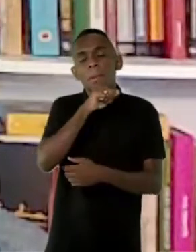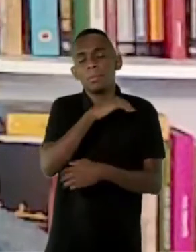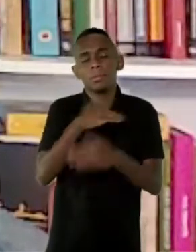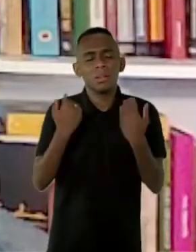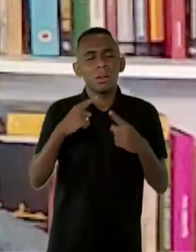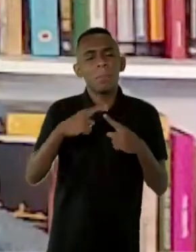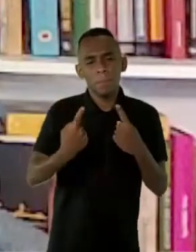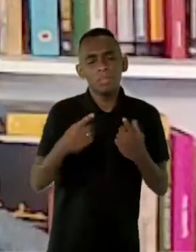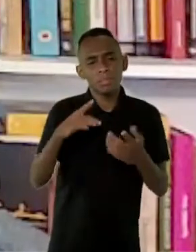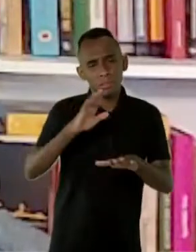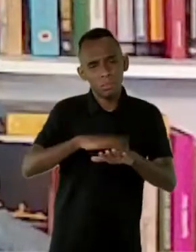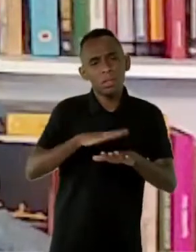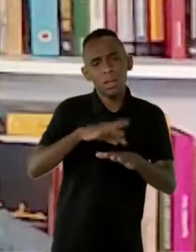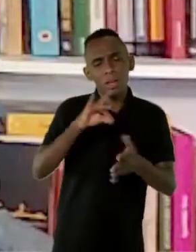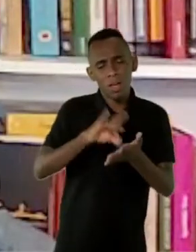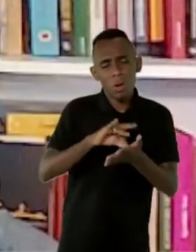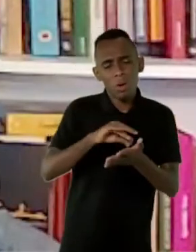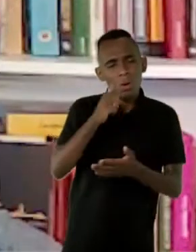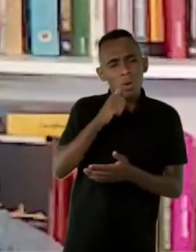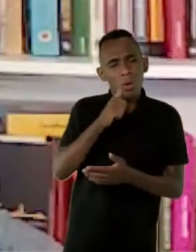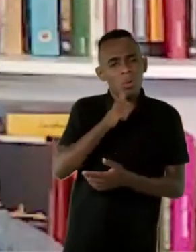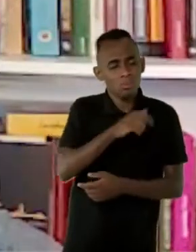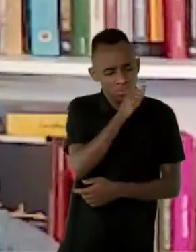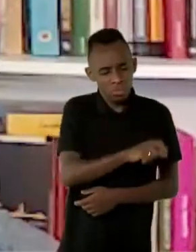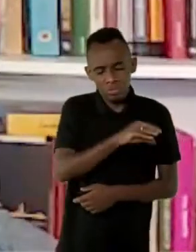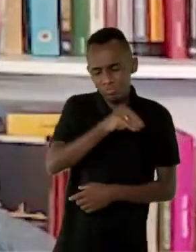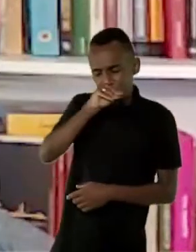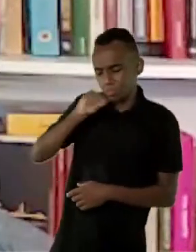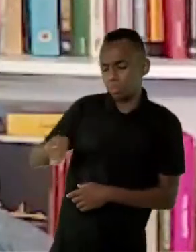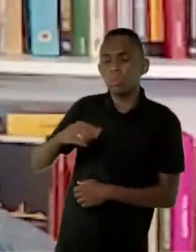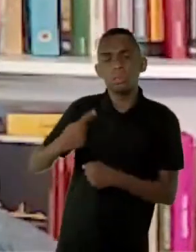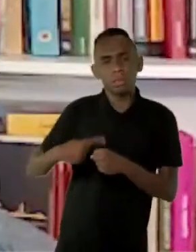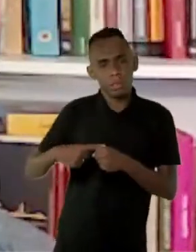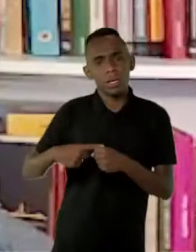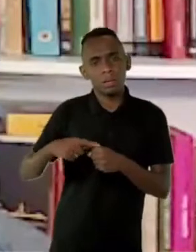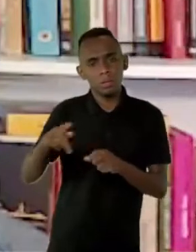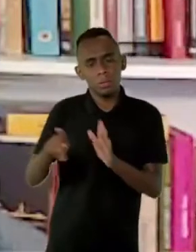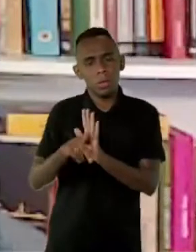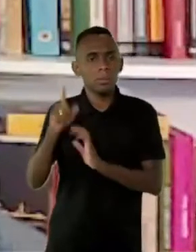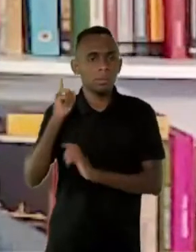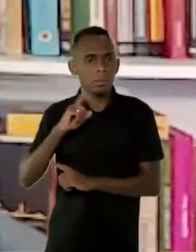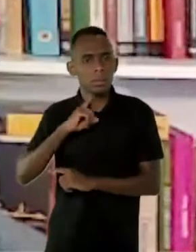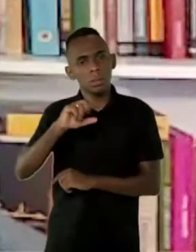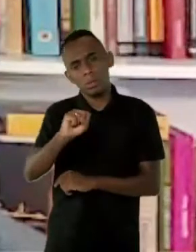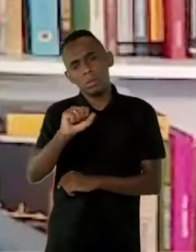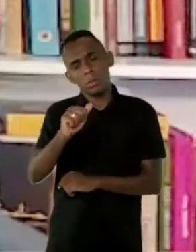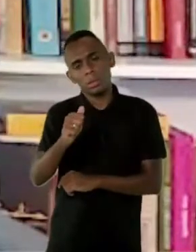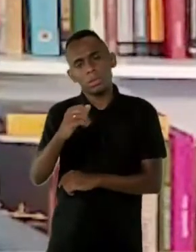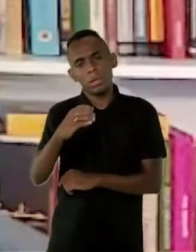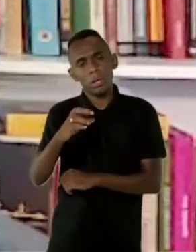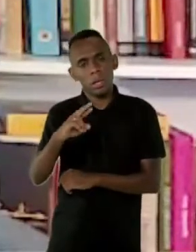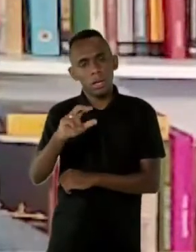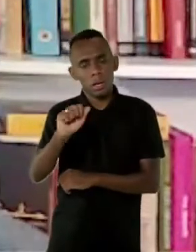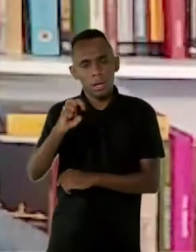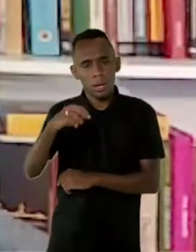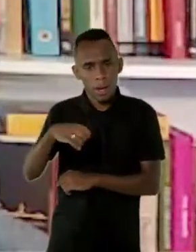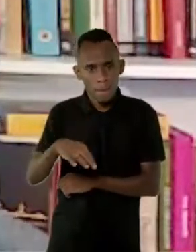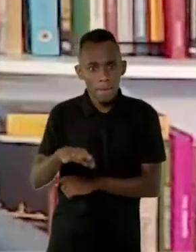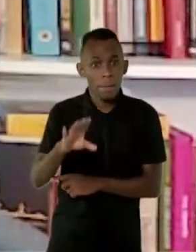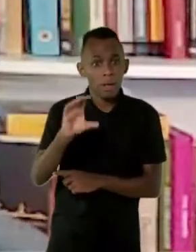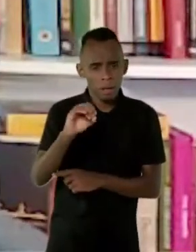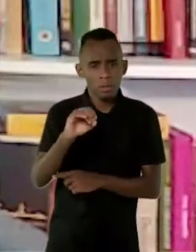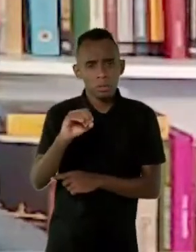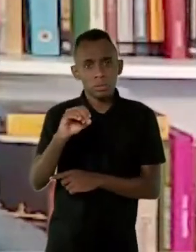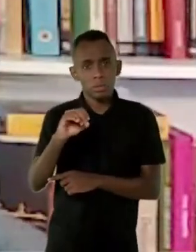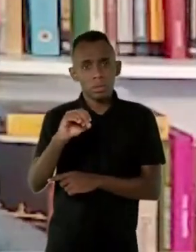Sacramento. E até tem um dado interessante, que ela, uma vez, ela disse que ia mandar o filho